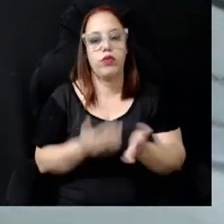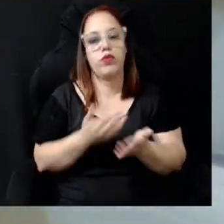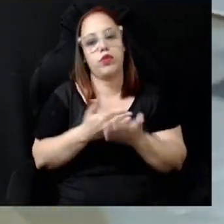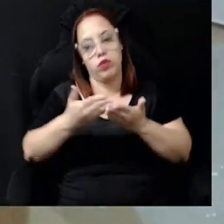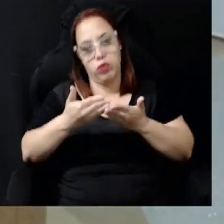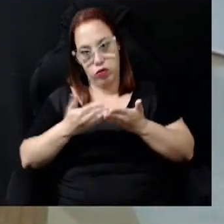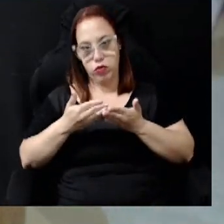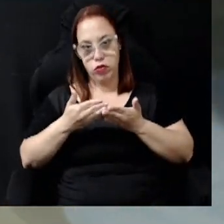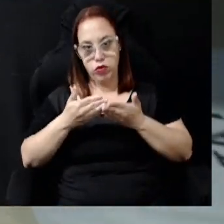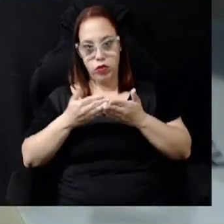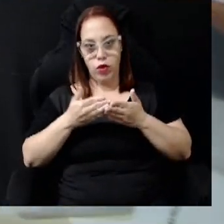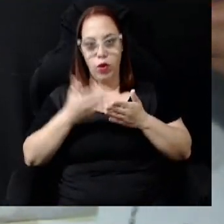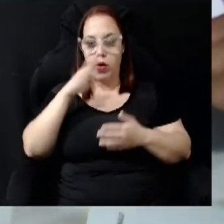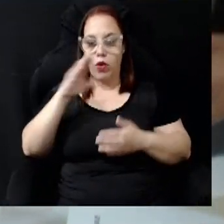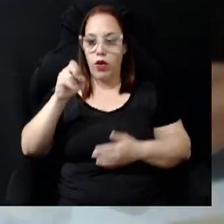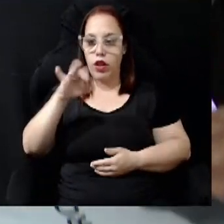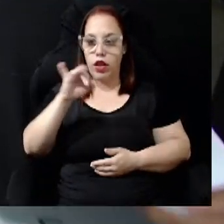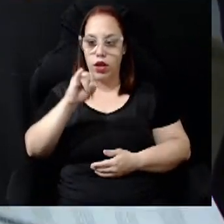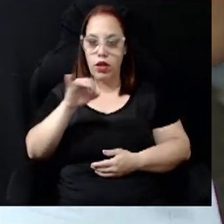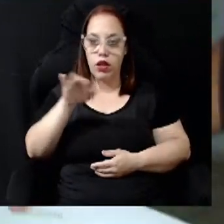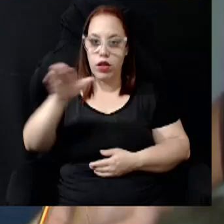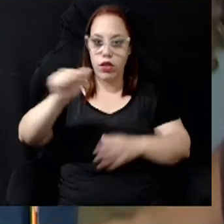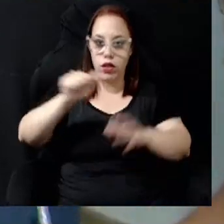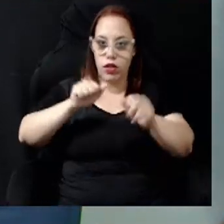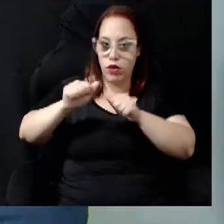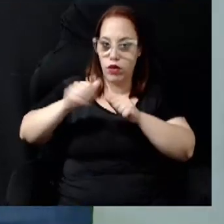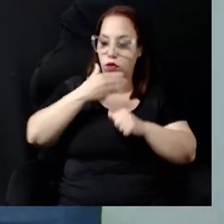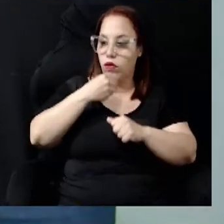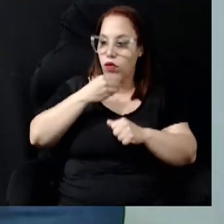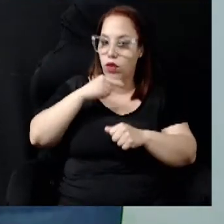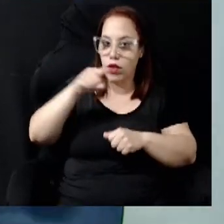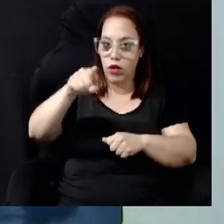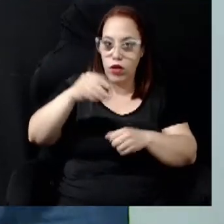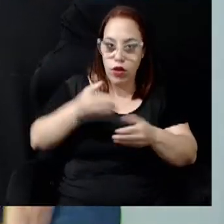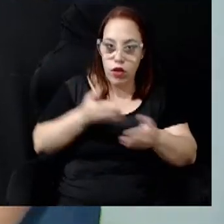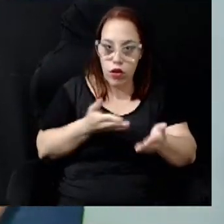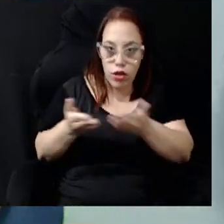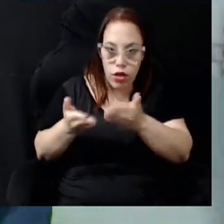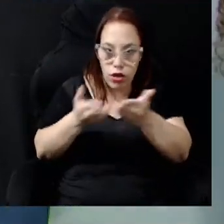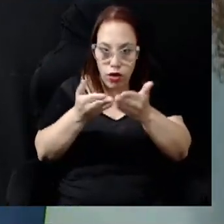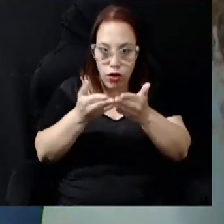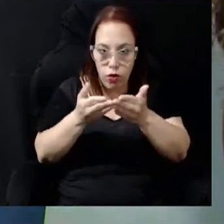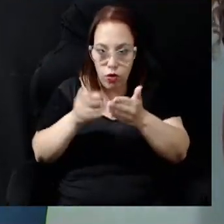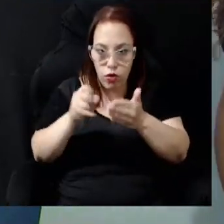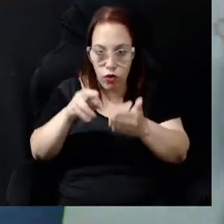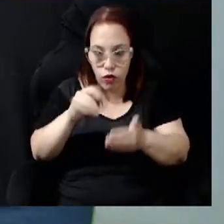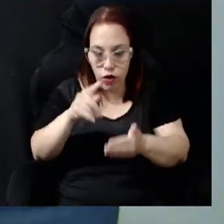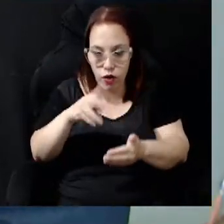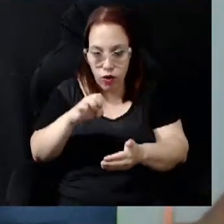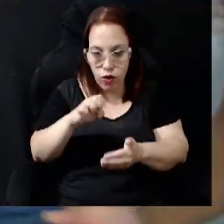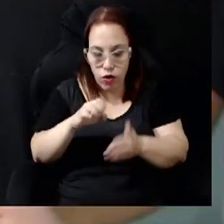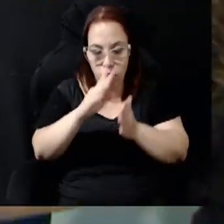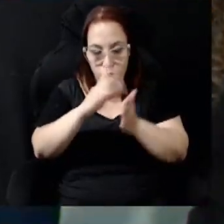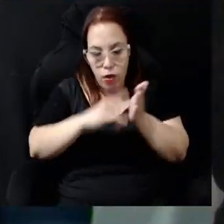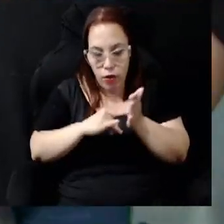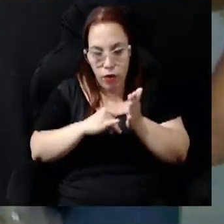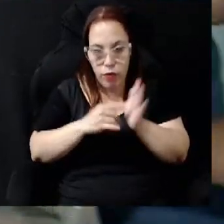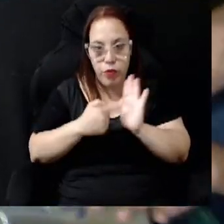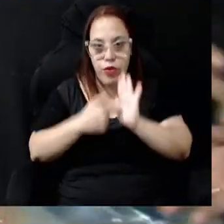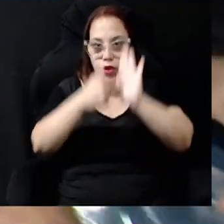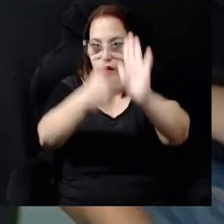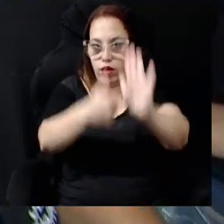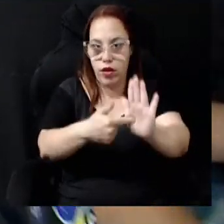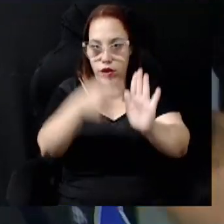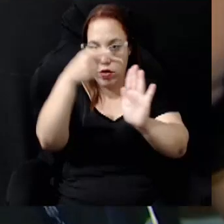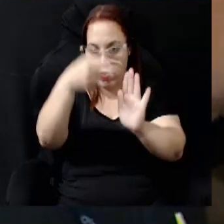pedir para o Valdecir pegar o rapaz que está indo lá na frente, ele leva o envelope com as mídias, mostra lá, inclusive, para o